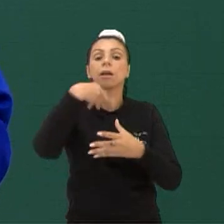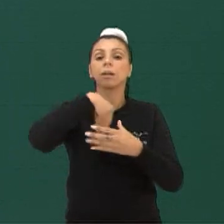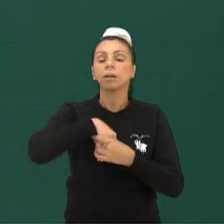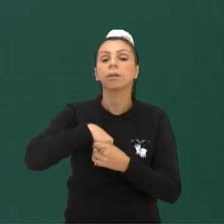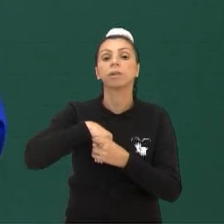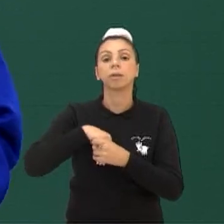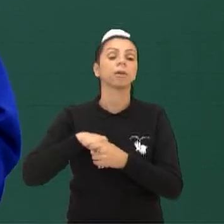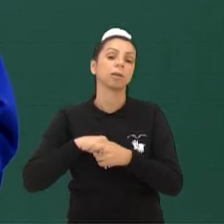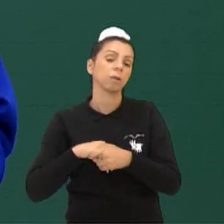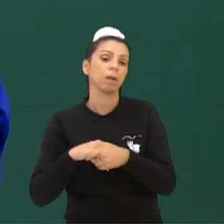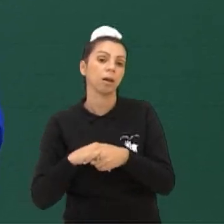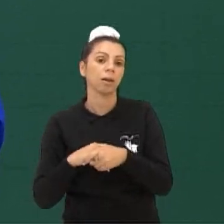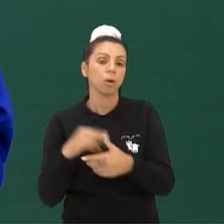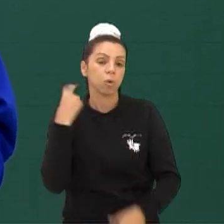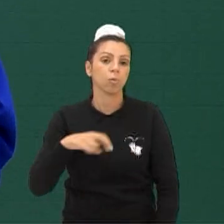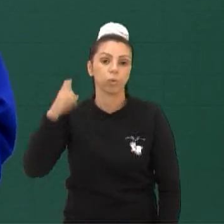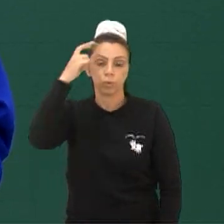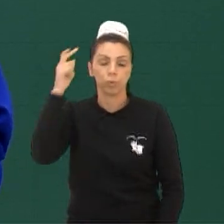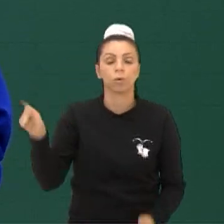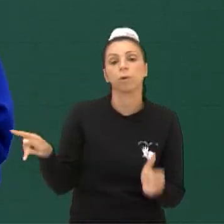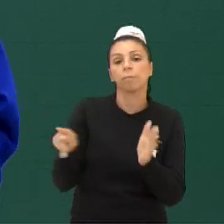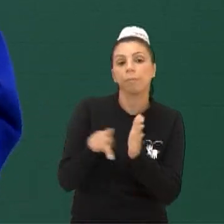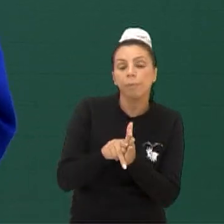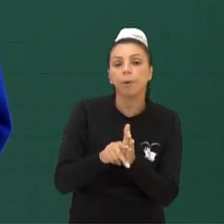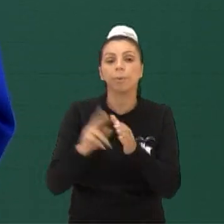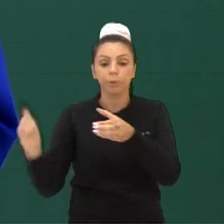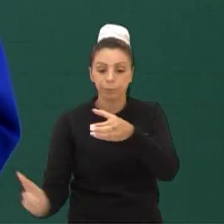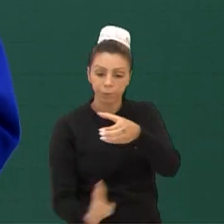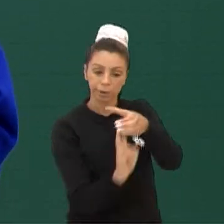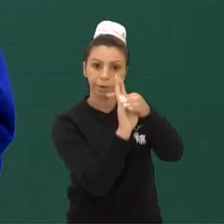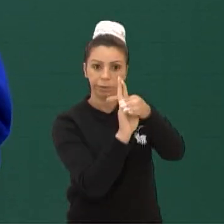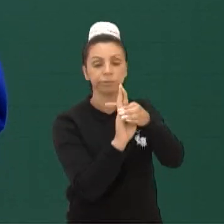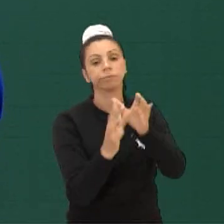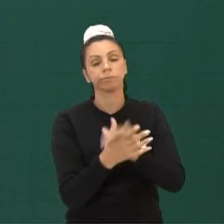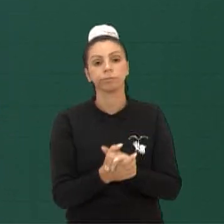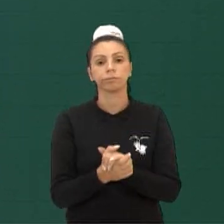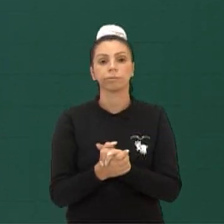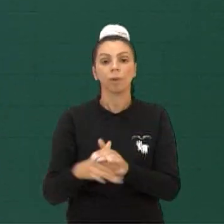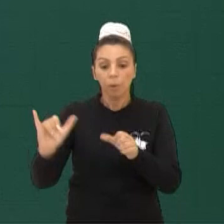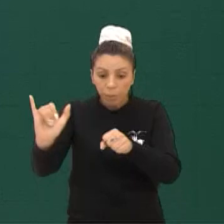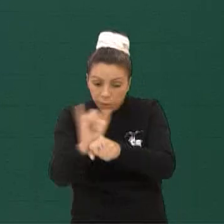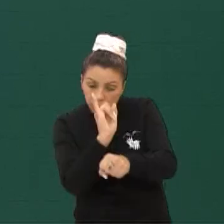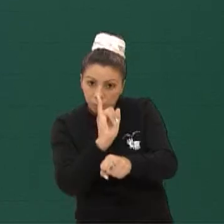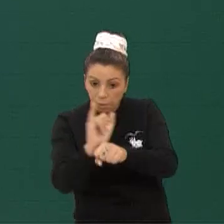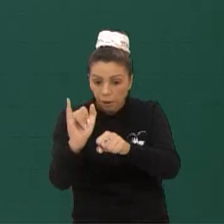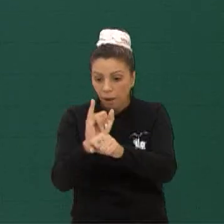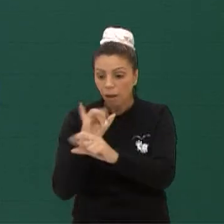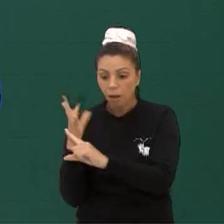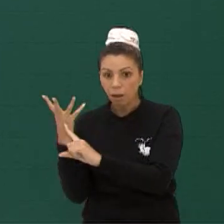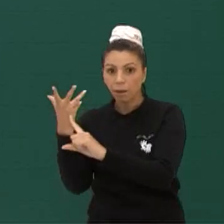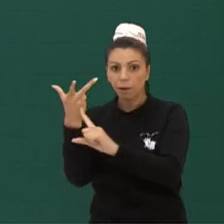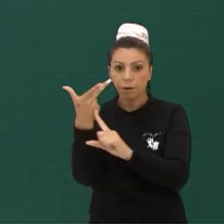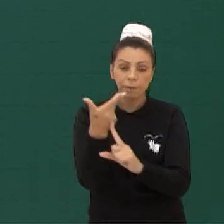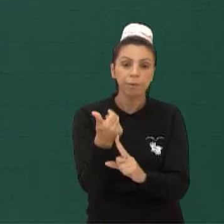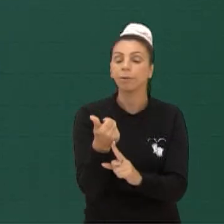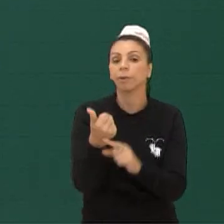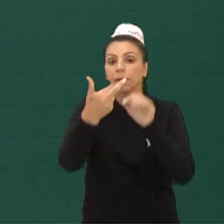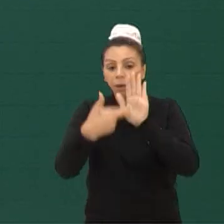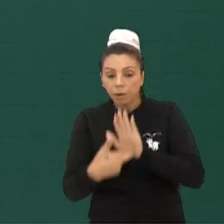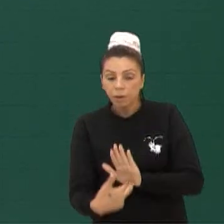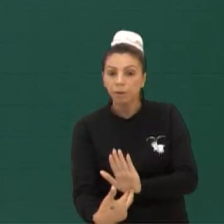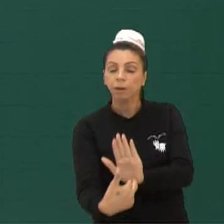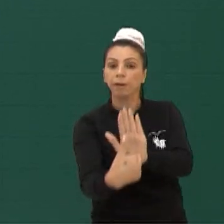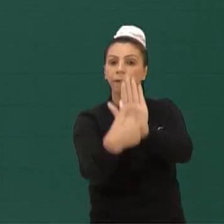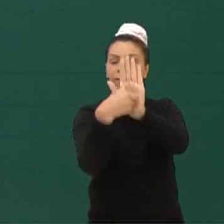do Renascimento, de Leonardo da Vinci, de Michelangelo. Então, são técnicas artísticas que buscam representar o